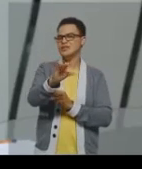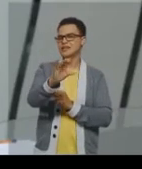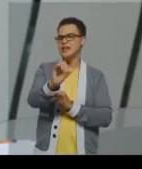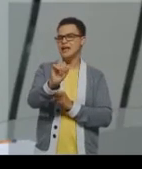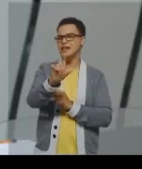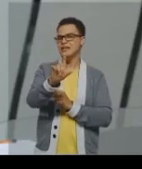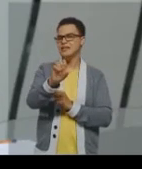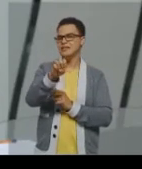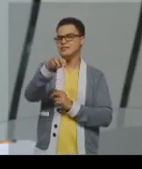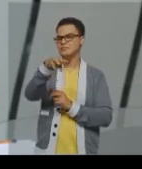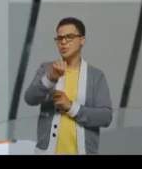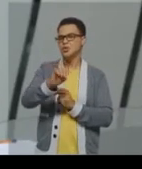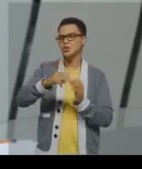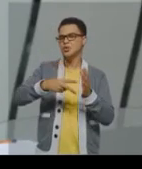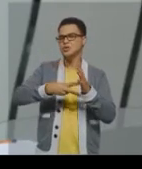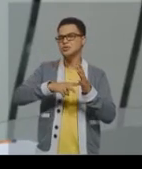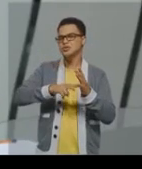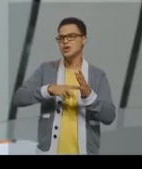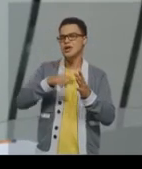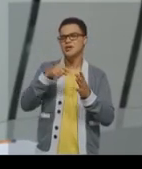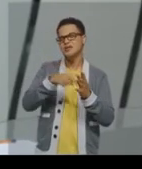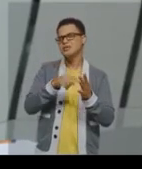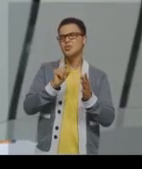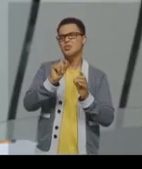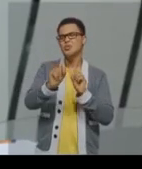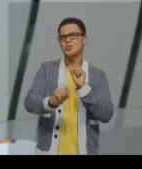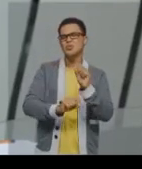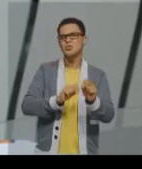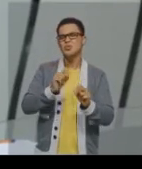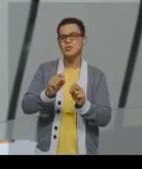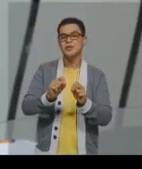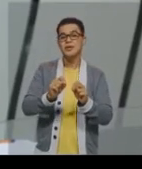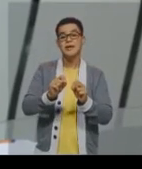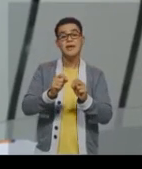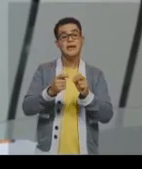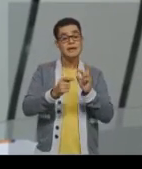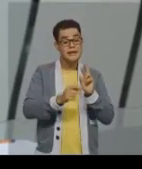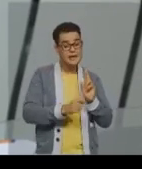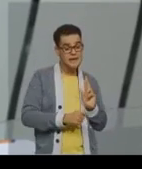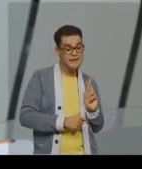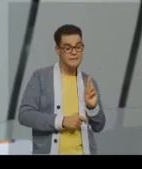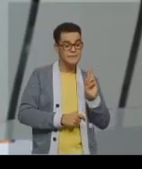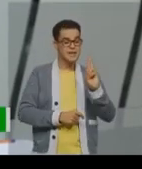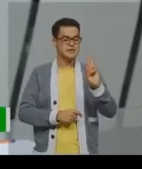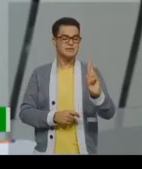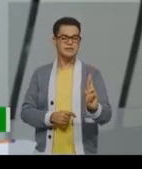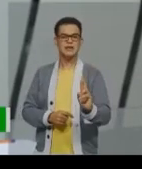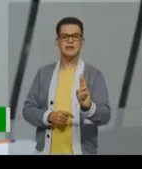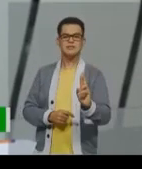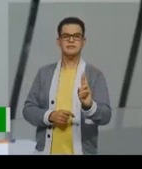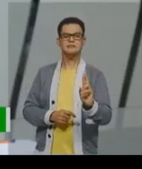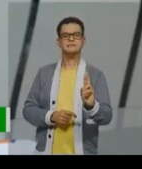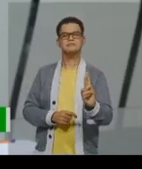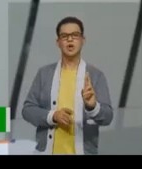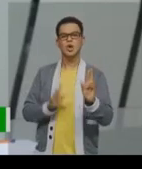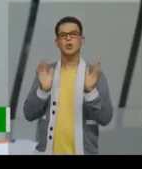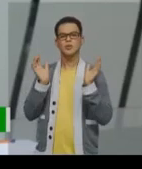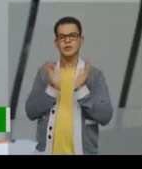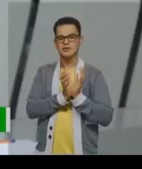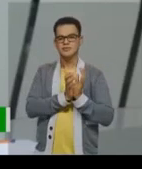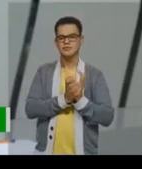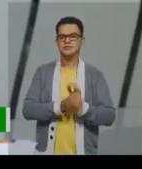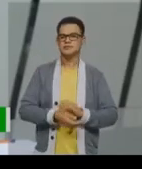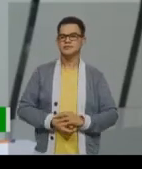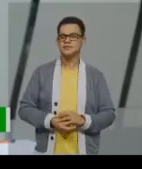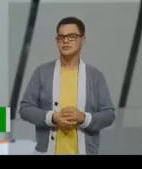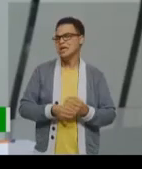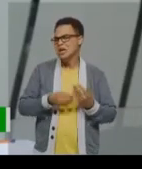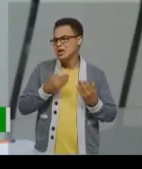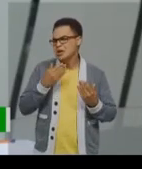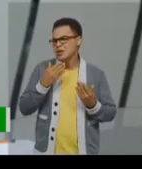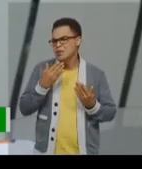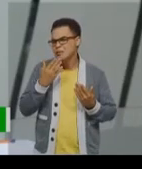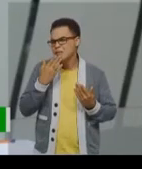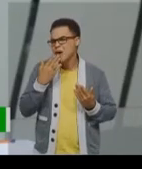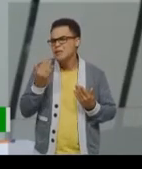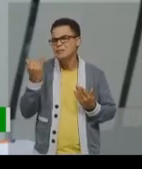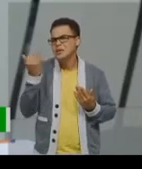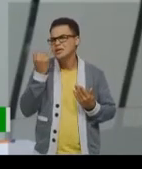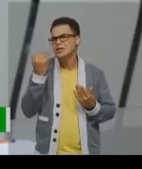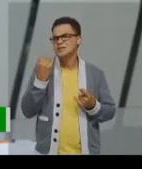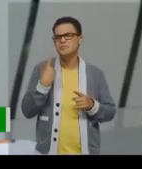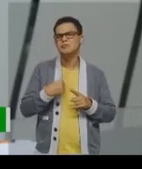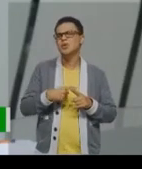sindicatos, eles são representação de um determinado setor, né, de determinados trabalhadores. Então, qual que é a importância do sindicalismo,